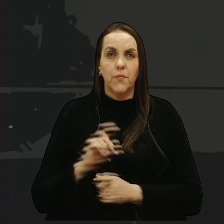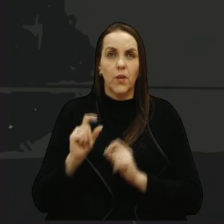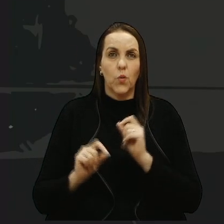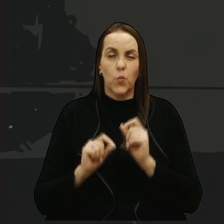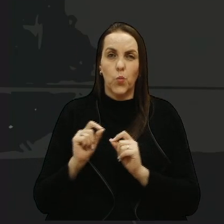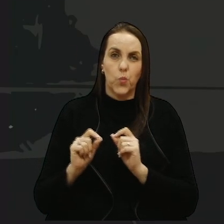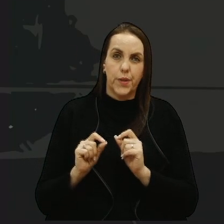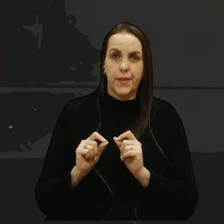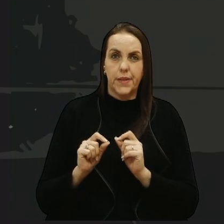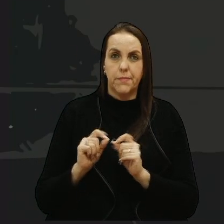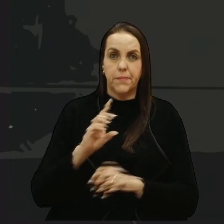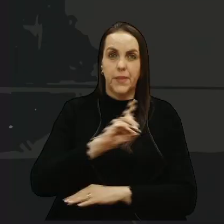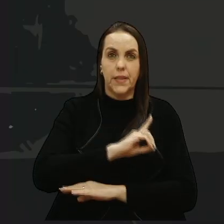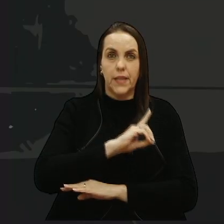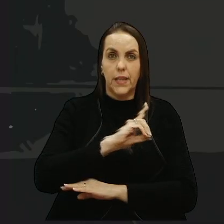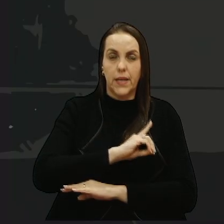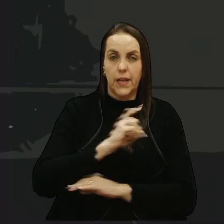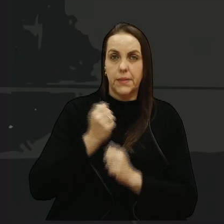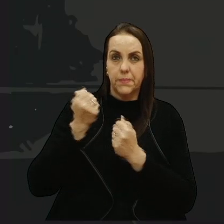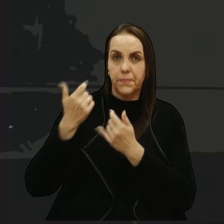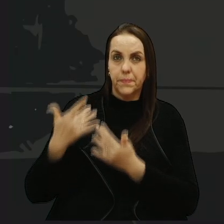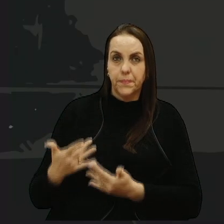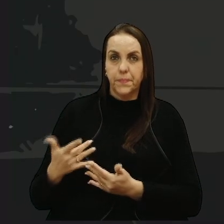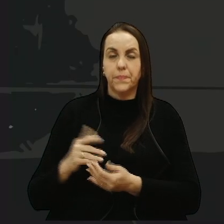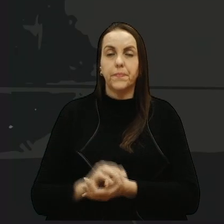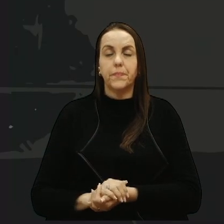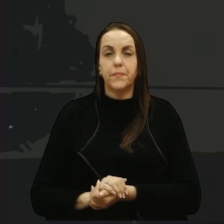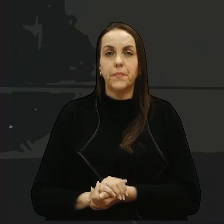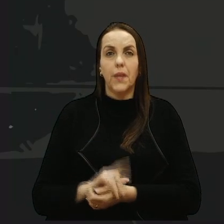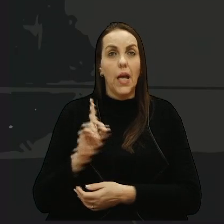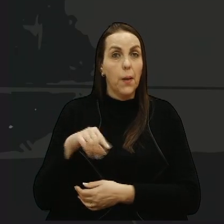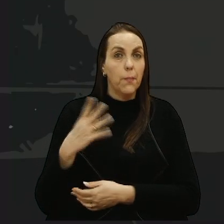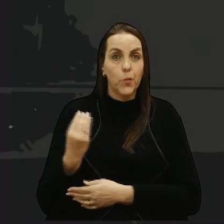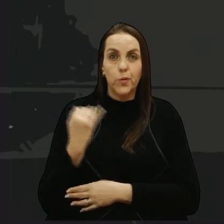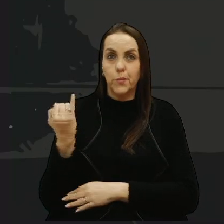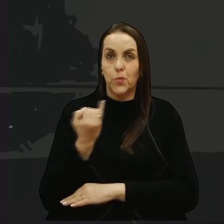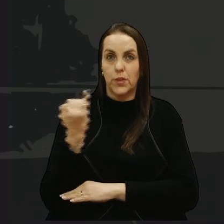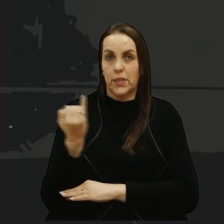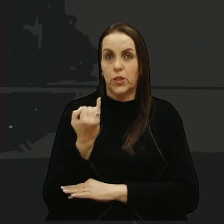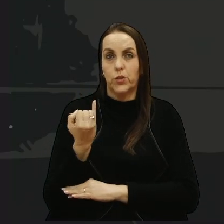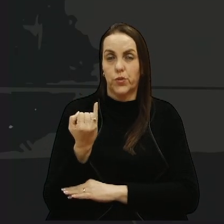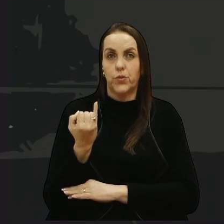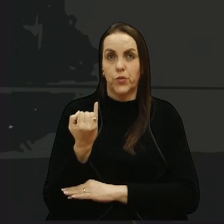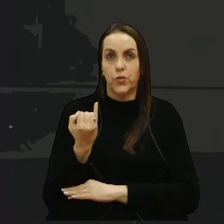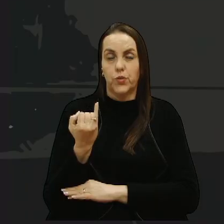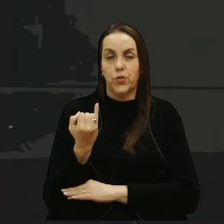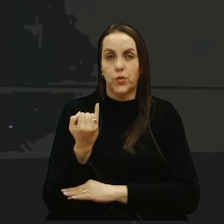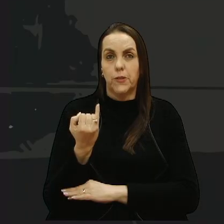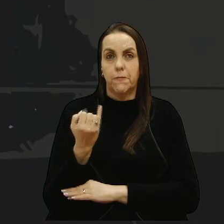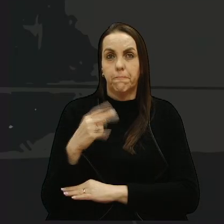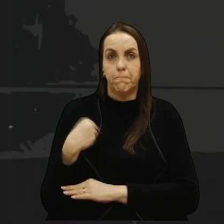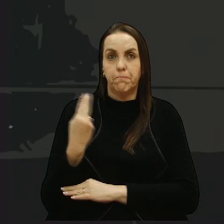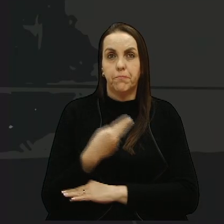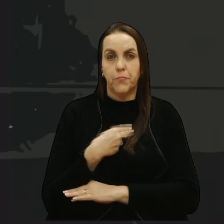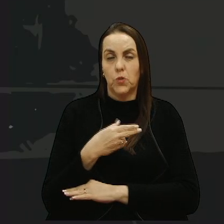a delegada falou, né? Que era muito importante a gente desmistificar essa questão